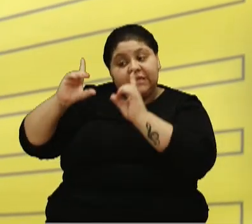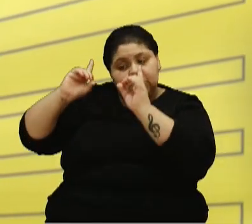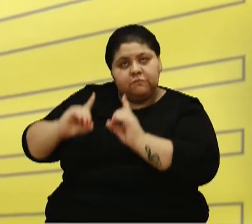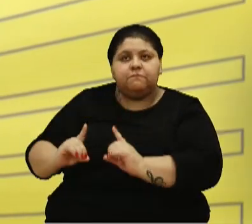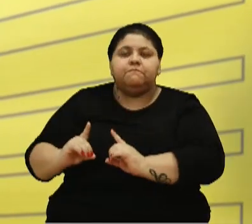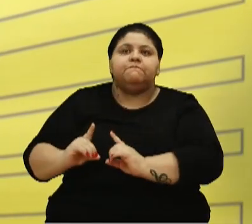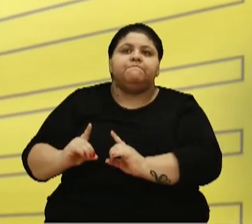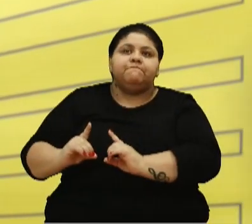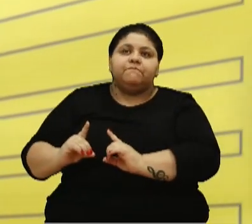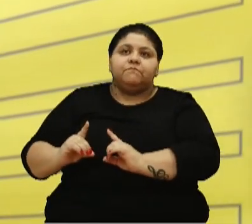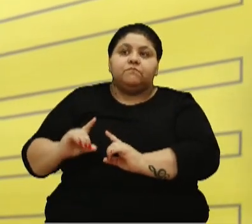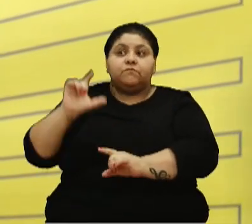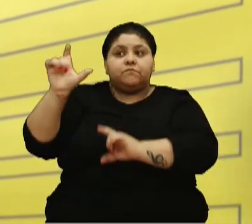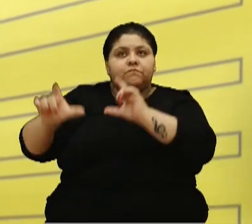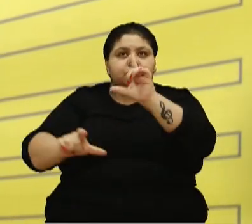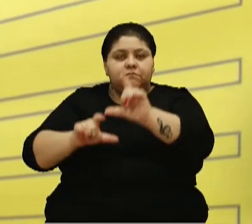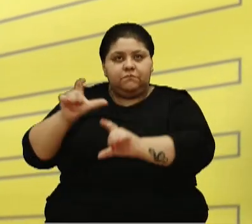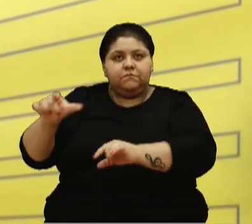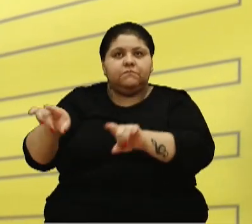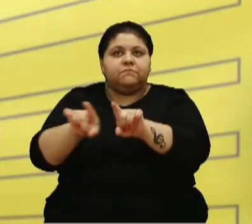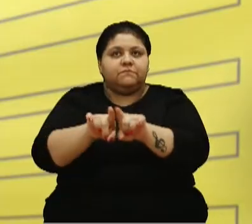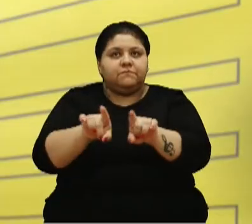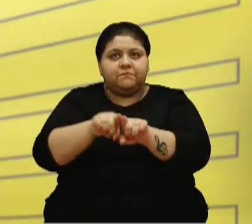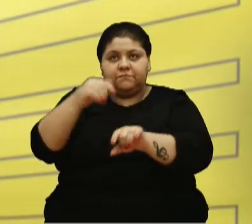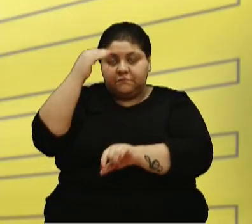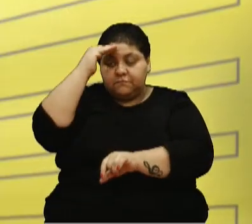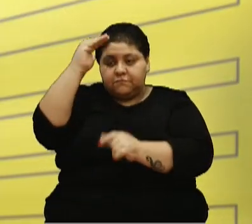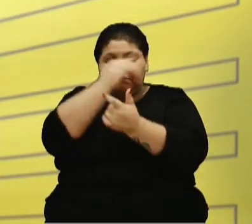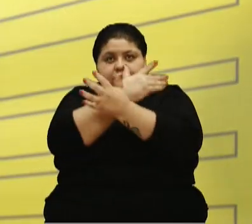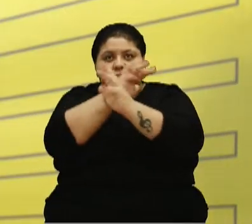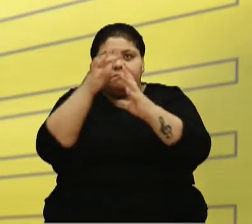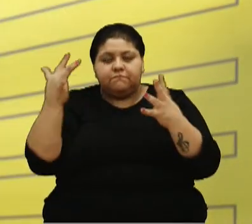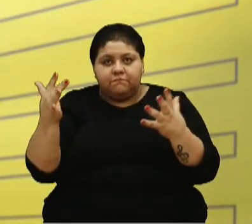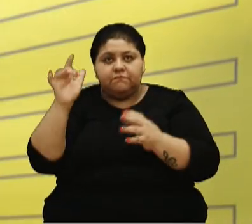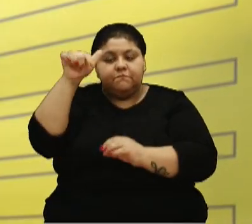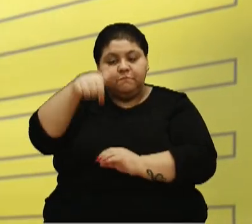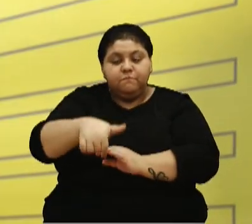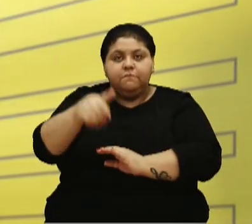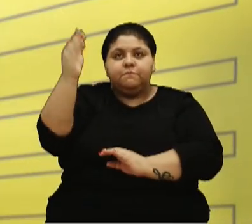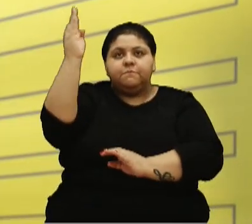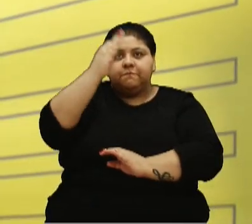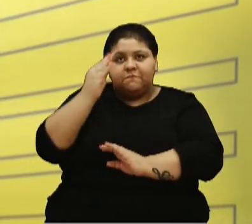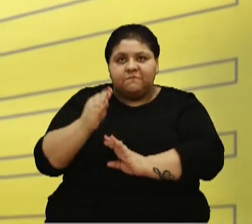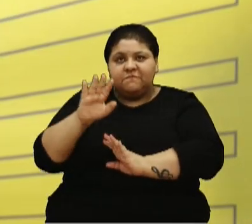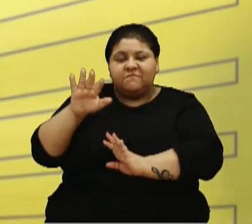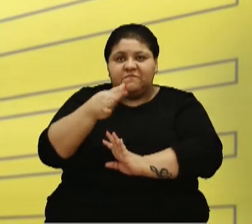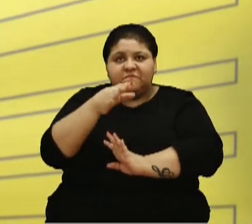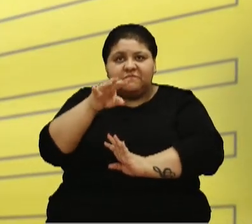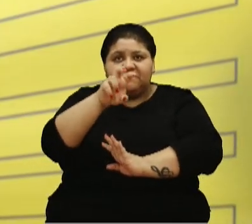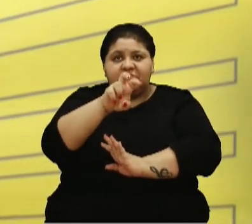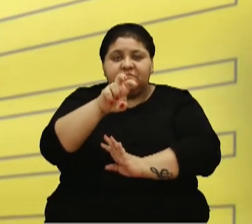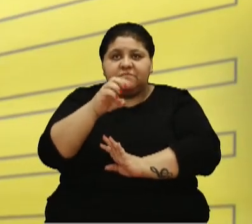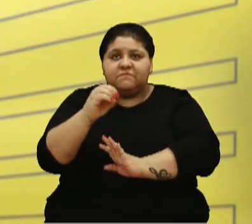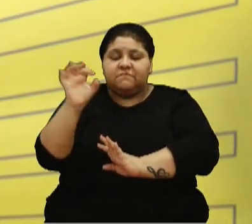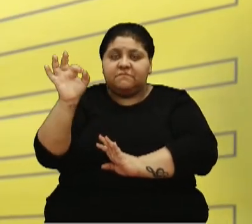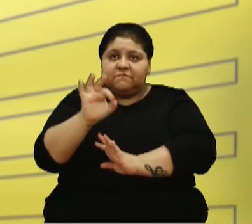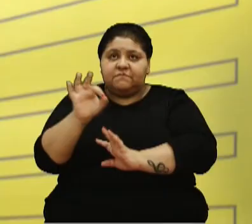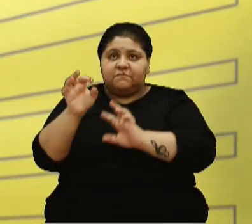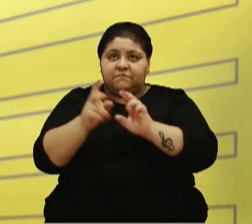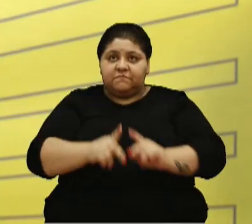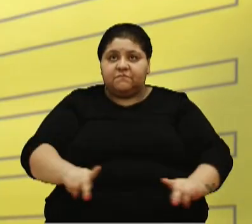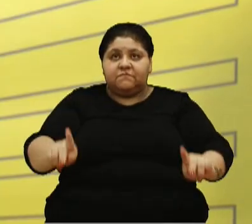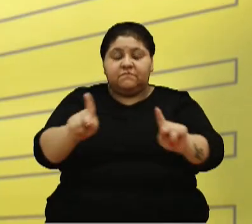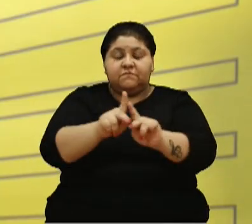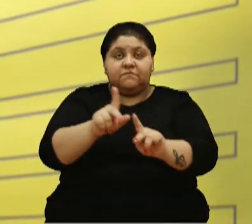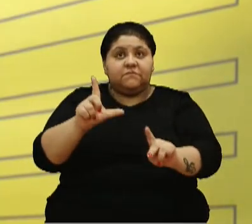dignidade, humanidade e, acima de tudo, respeito ao meio ambiente. Aqui no Brasil, cerca de 50% da população